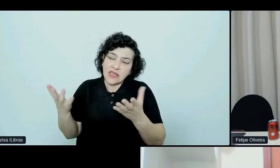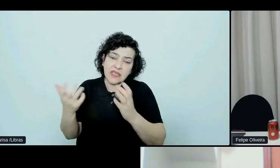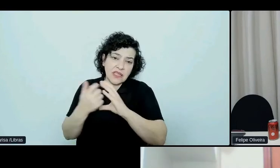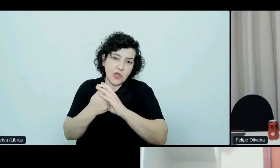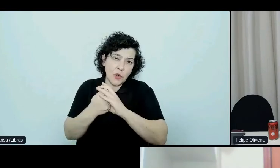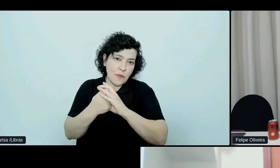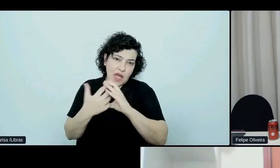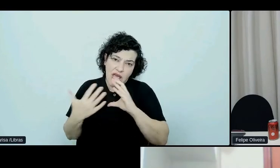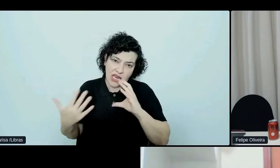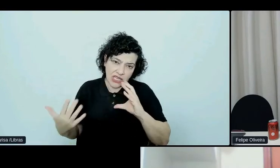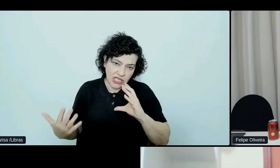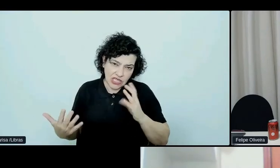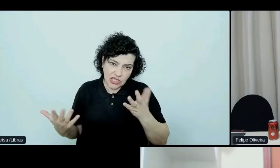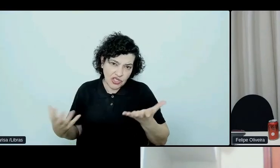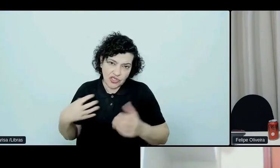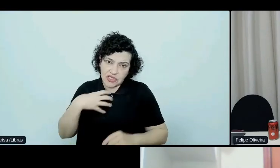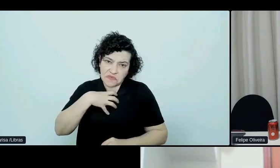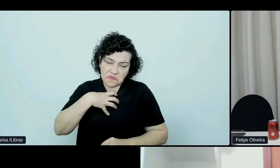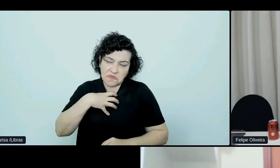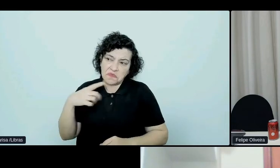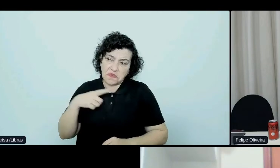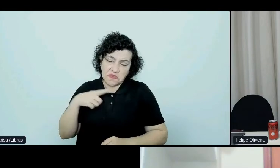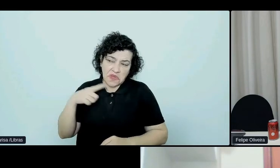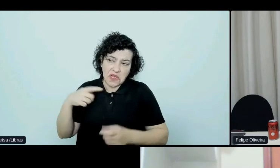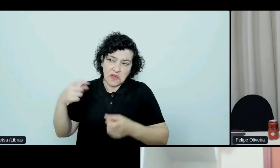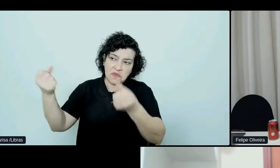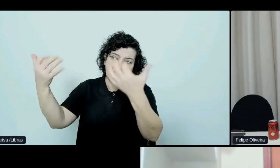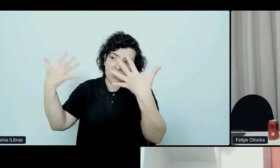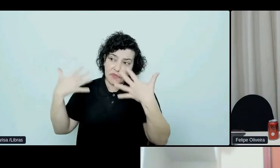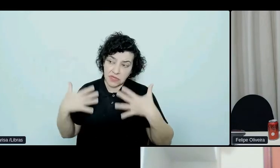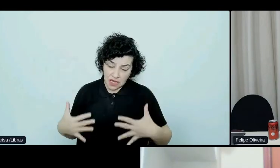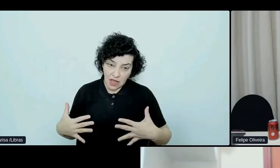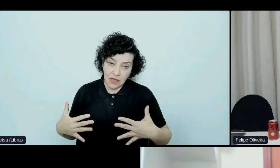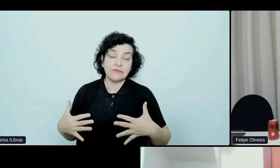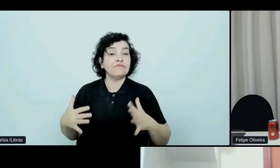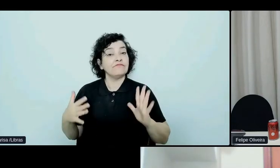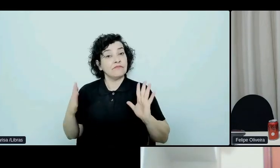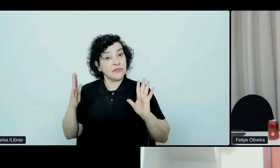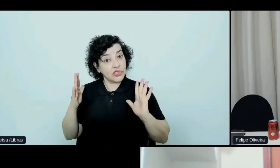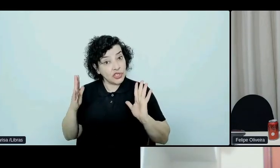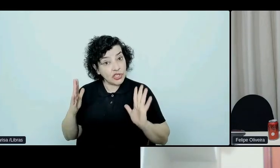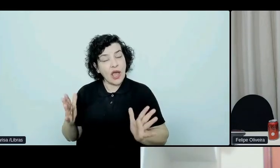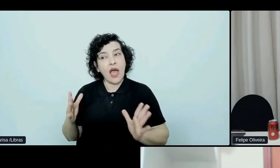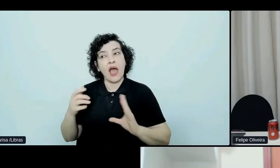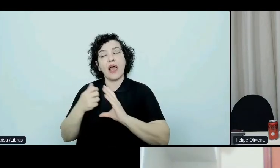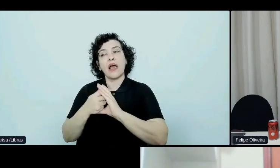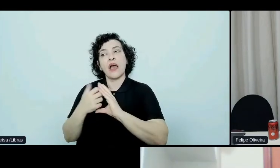avaliado muito rapidamente, seria mais na pergunta mesmo, se tem alguma